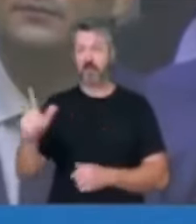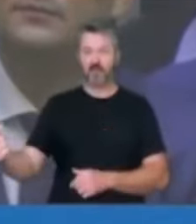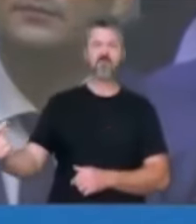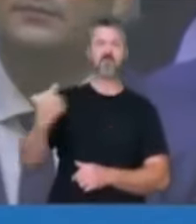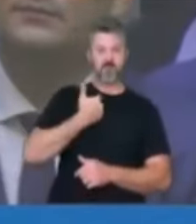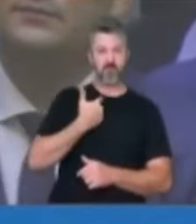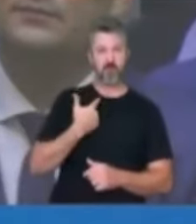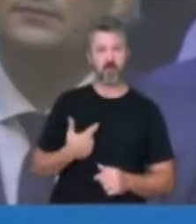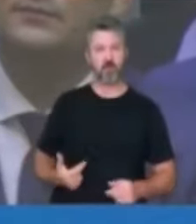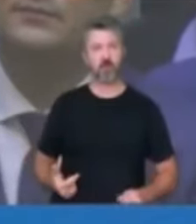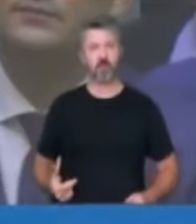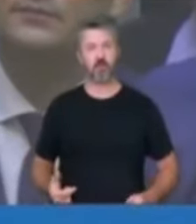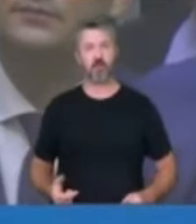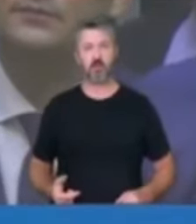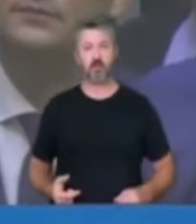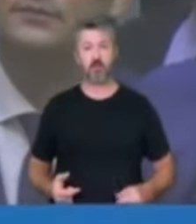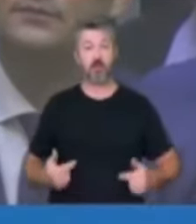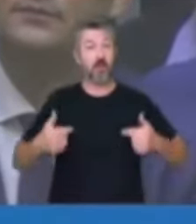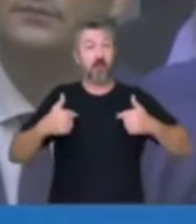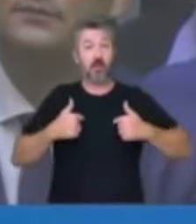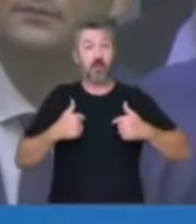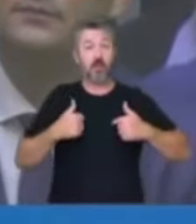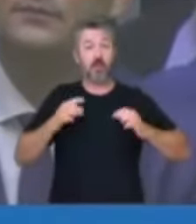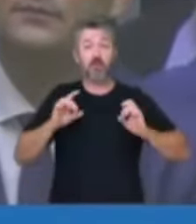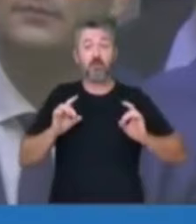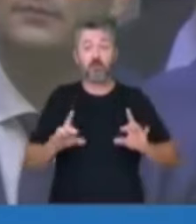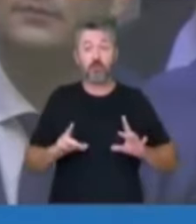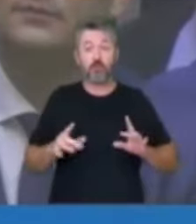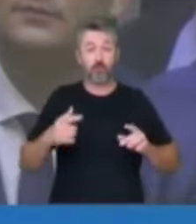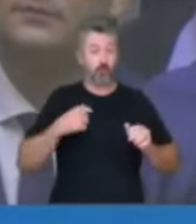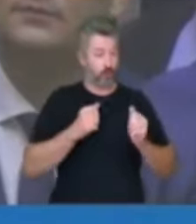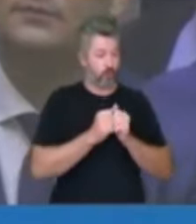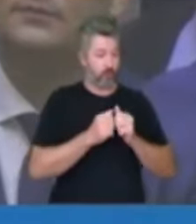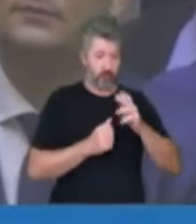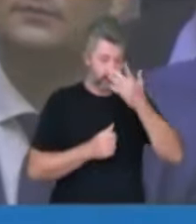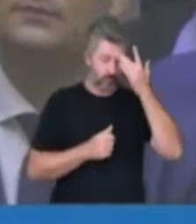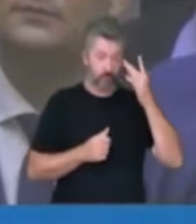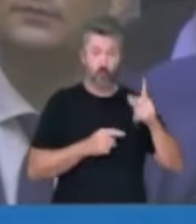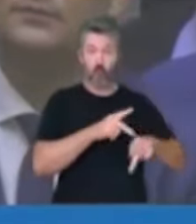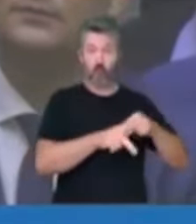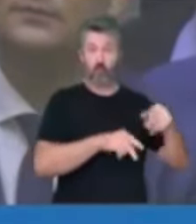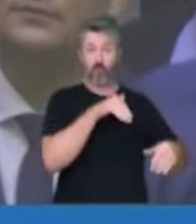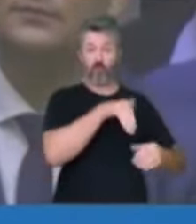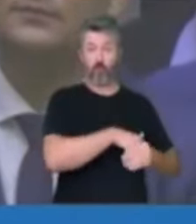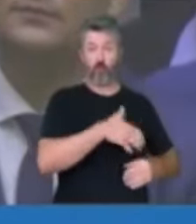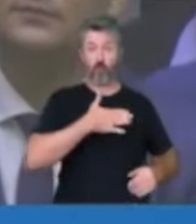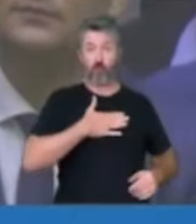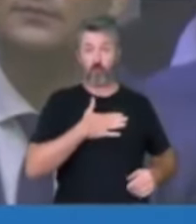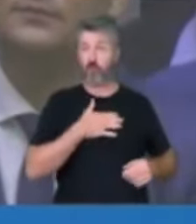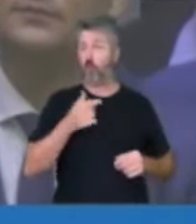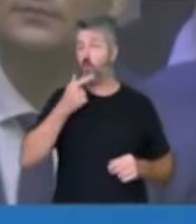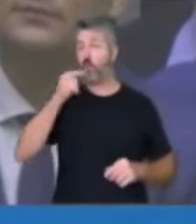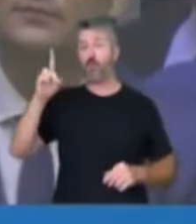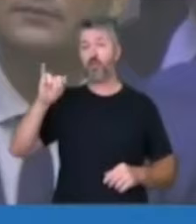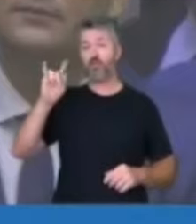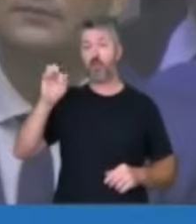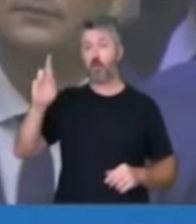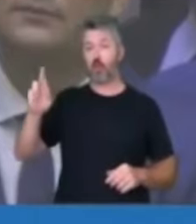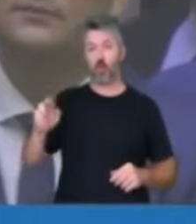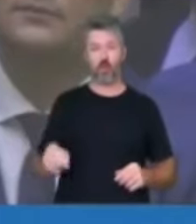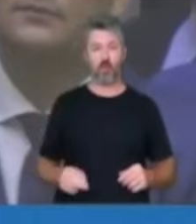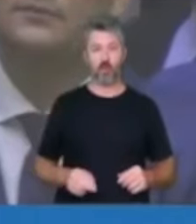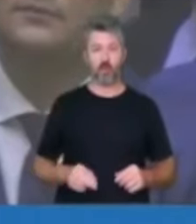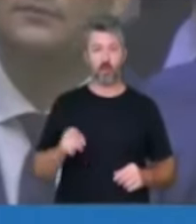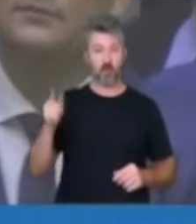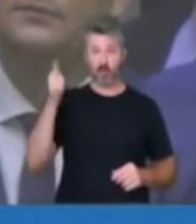você eu só tô entre os meus representados os meus eleitores e um ditador e ele só não